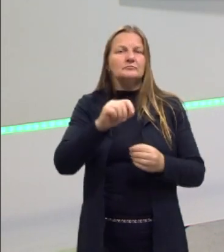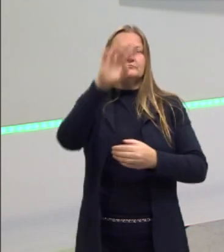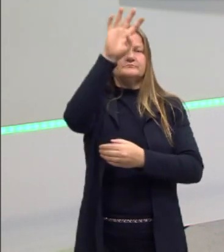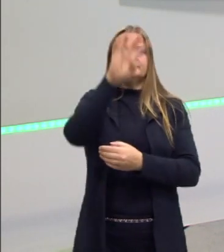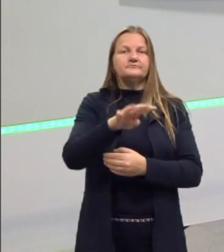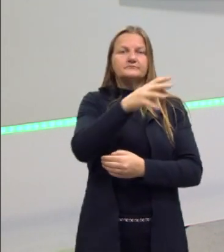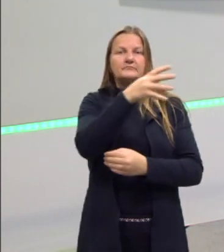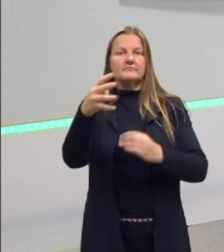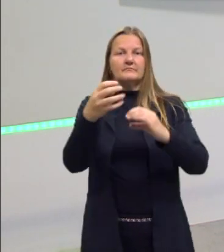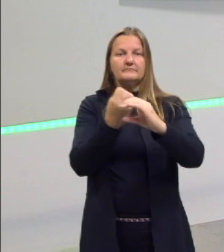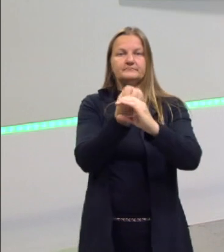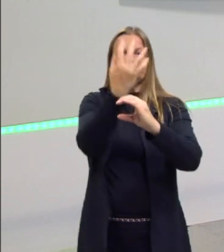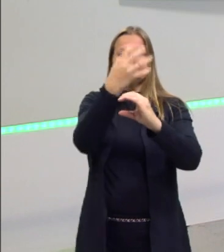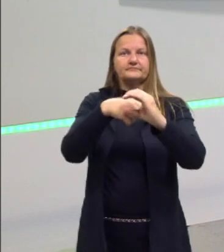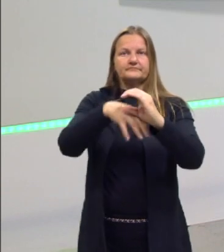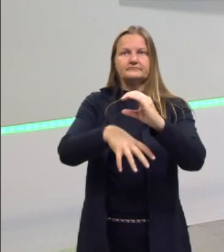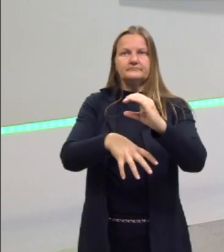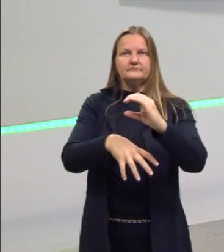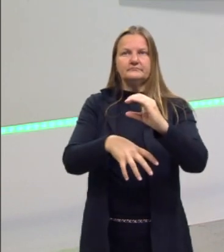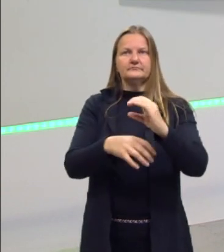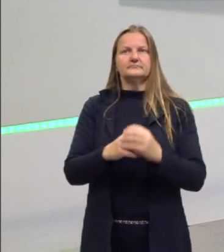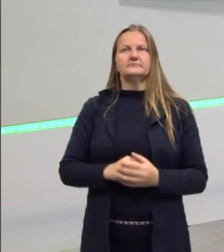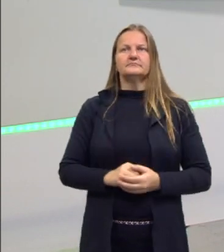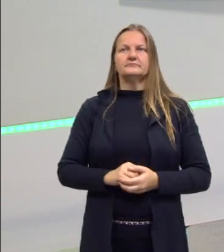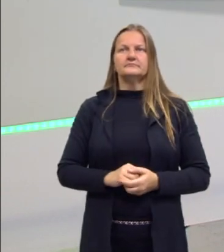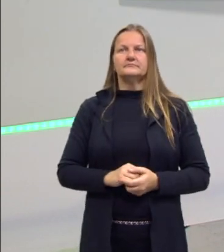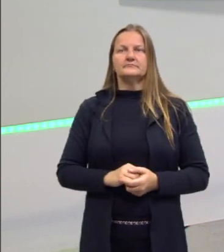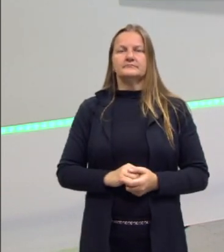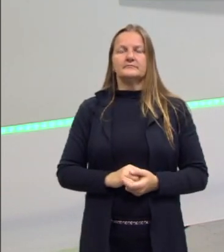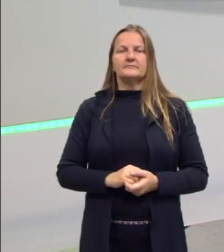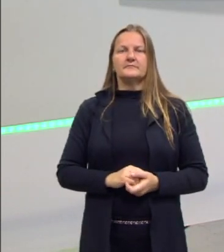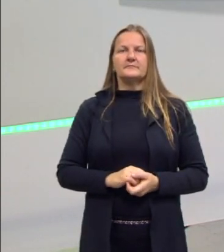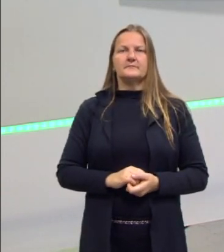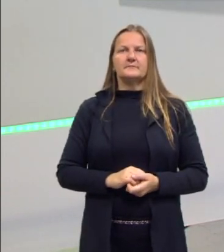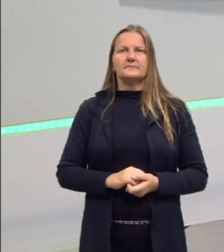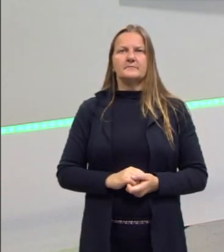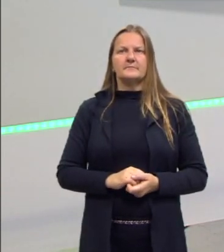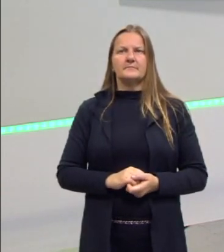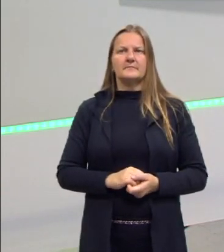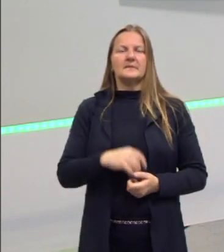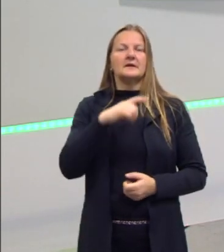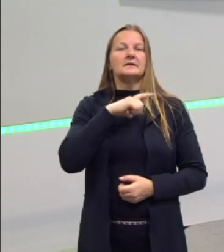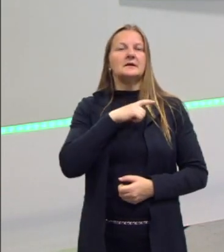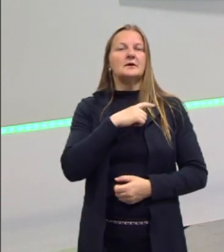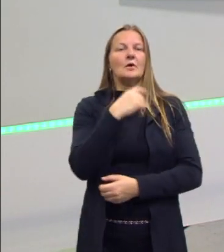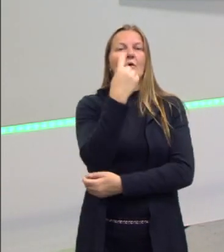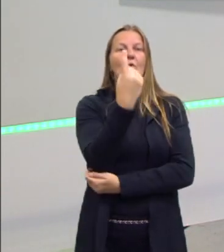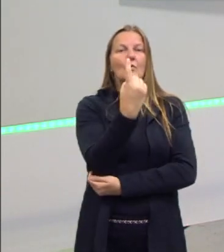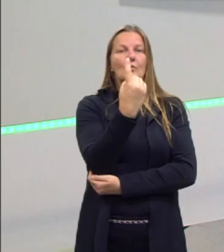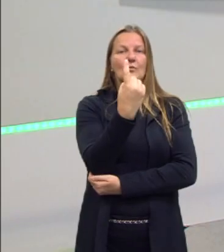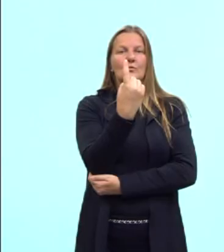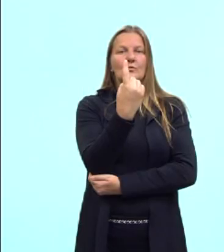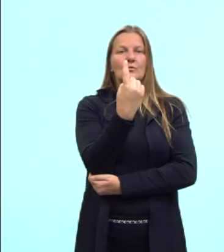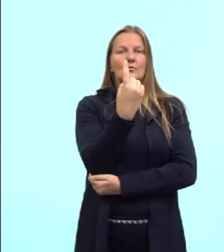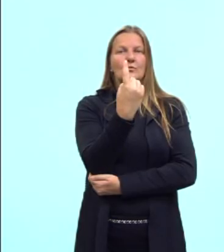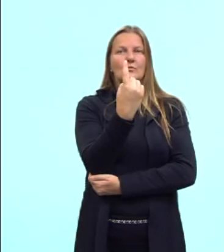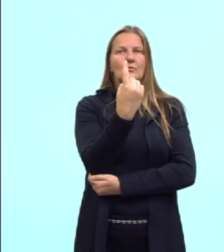tabela de ramificação né para se lembrar aí o nome da de cada ramificação no quando eu tenho apenas um